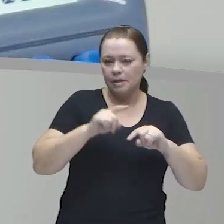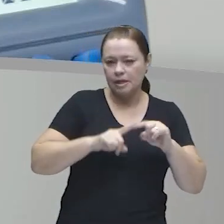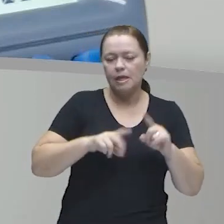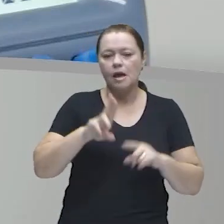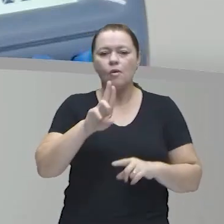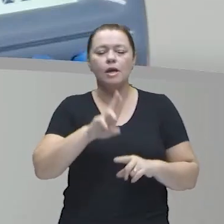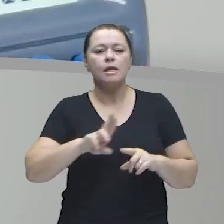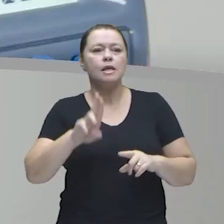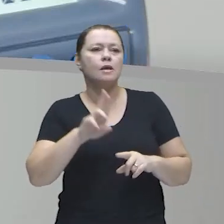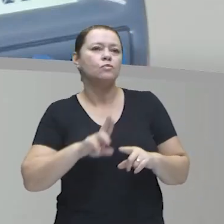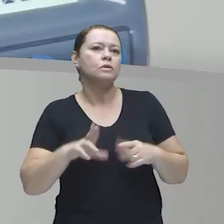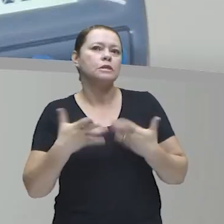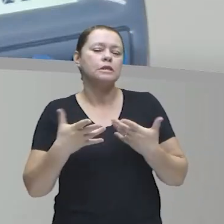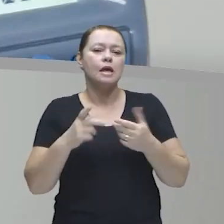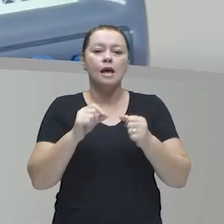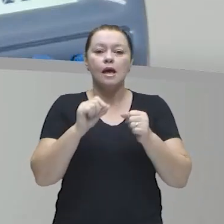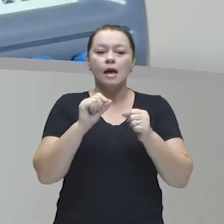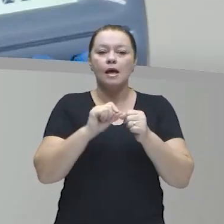para fazer